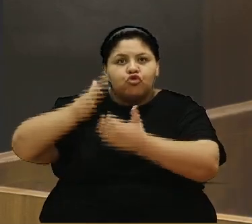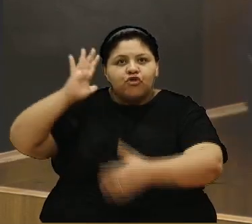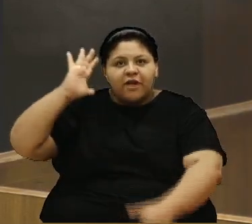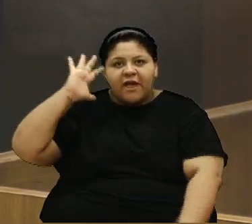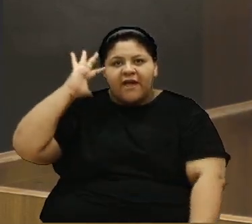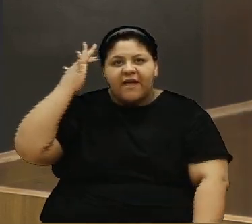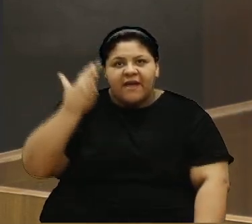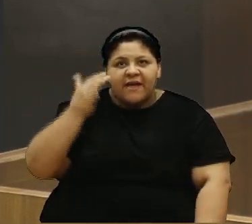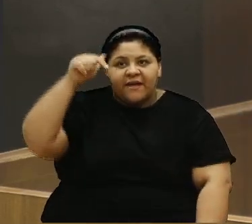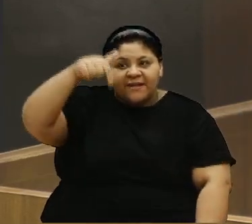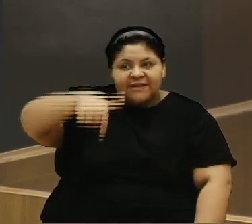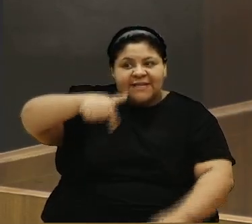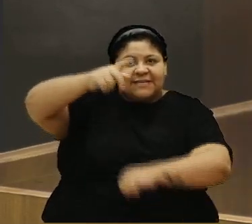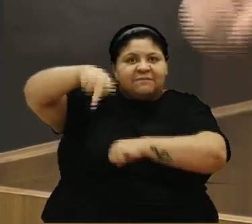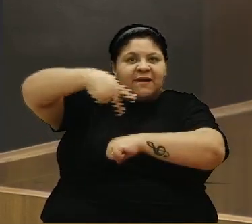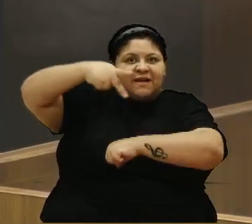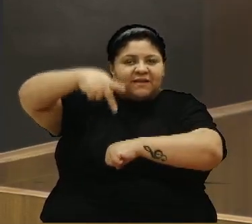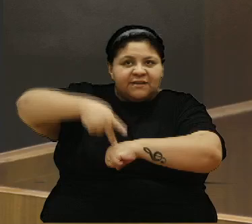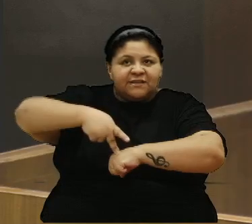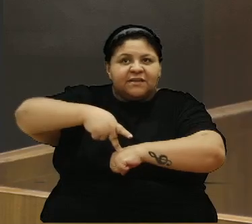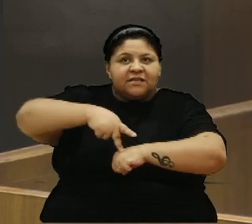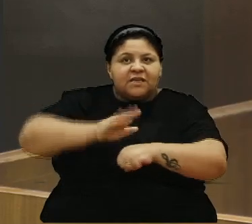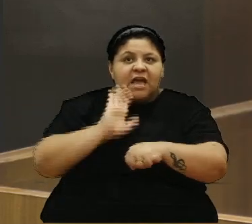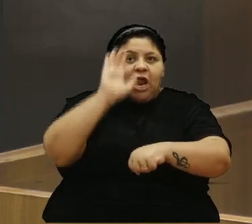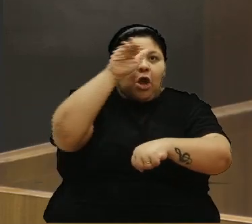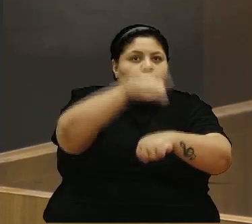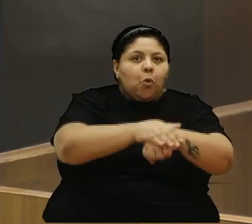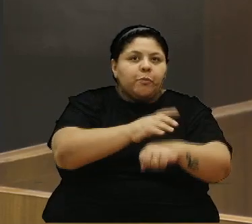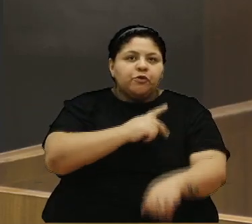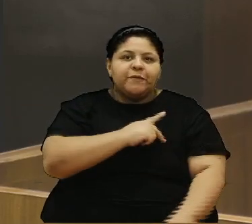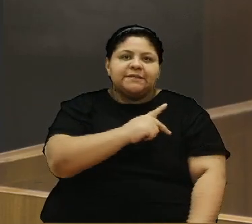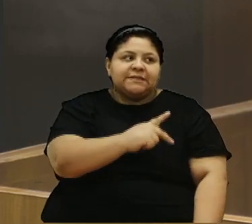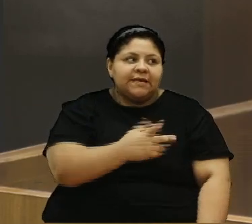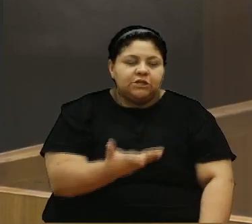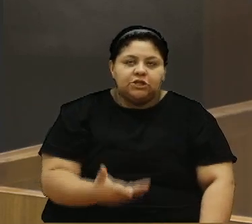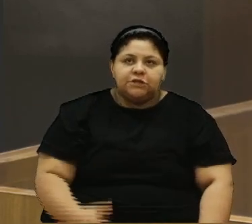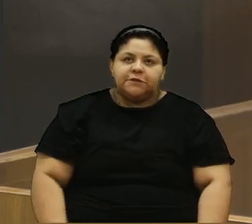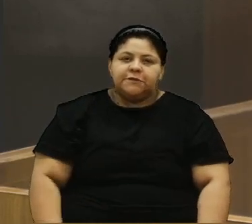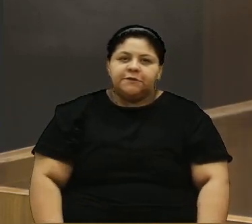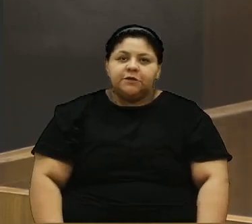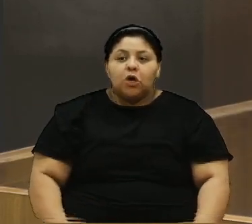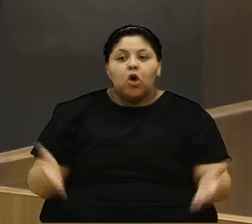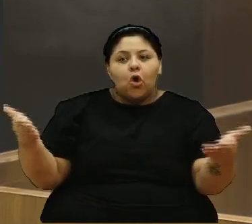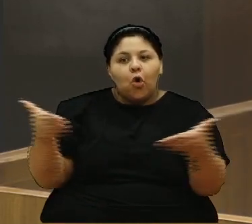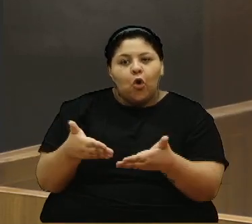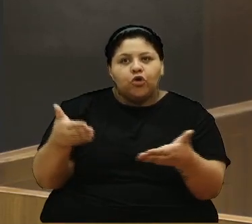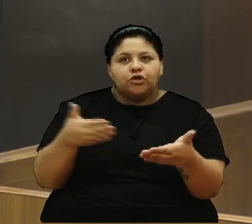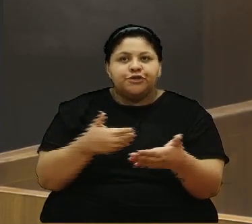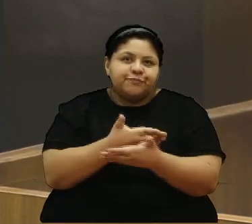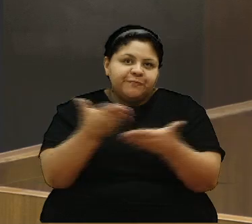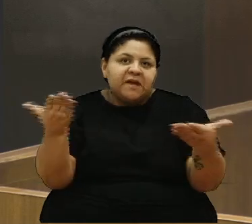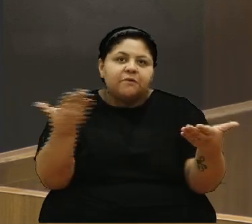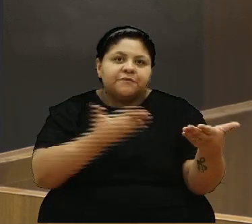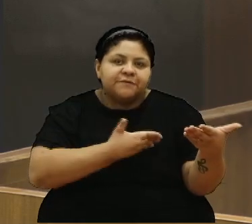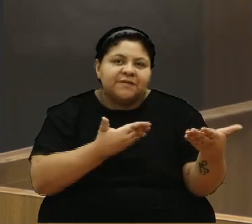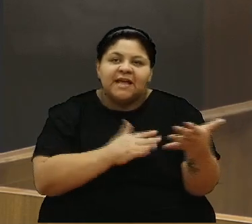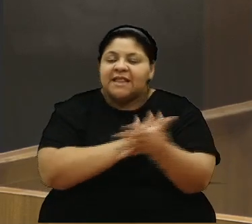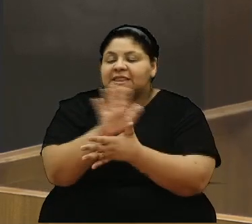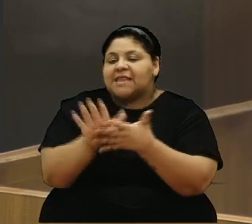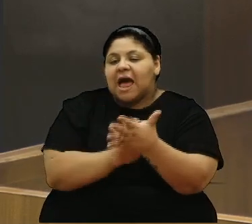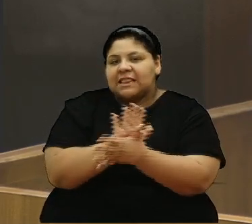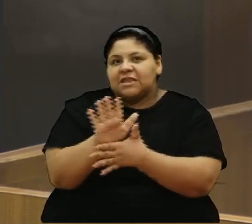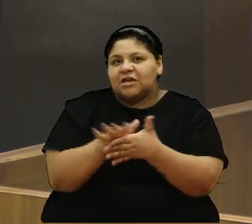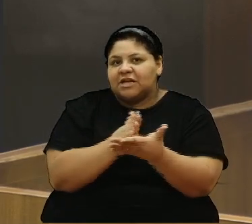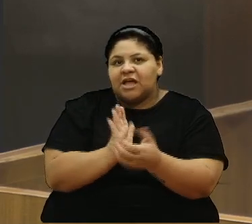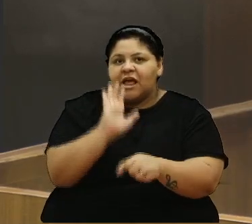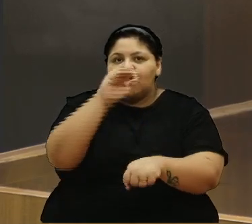acontecia neste país era culpa do presidente. Hoje, meus amigos, nada